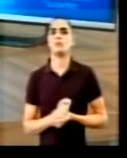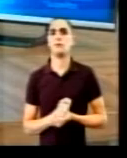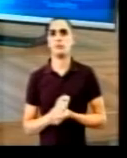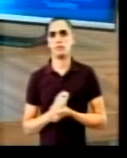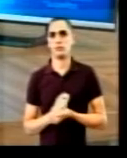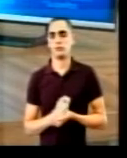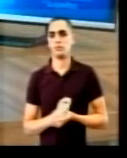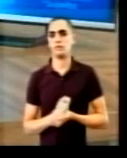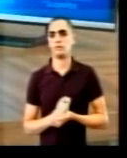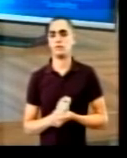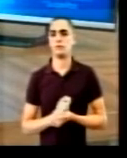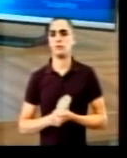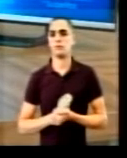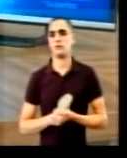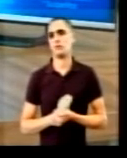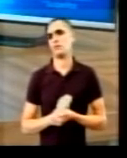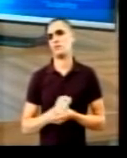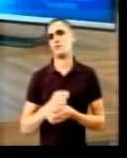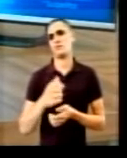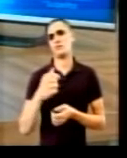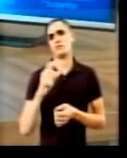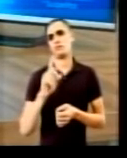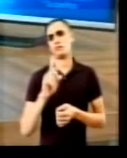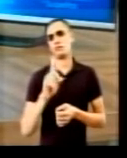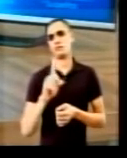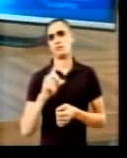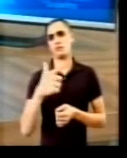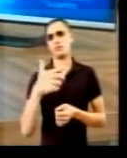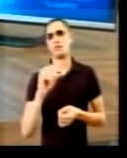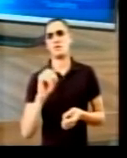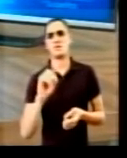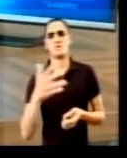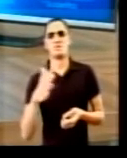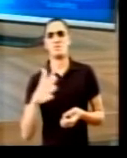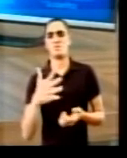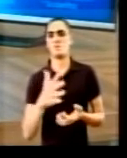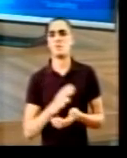e 120, mais ou menos, que nós estamos mais perto desse cenário,